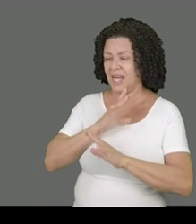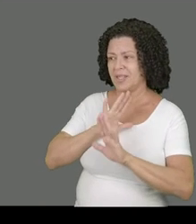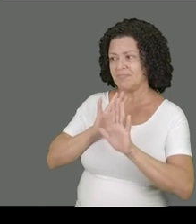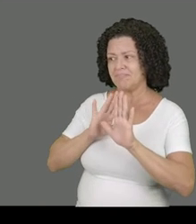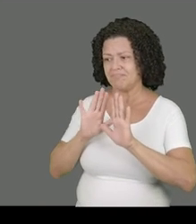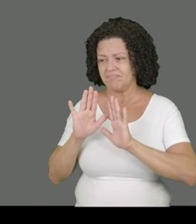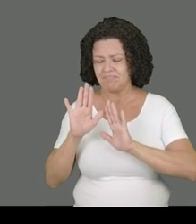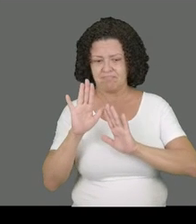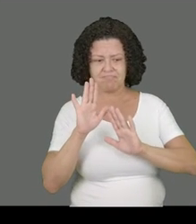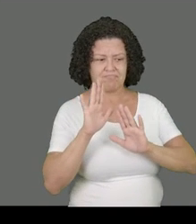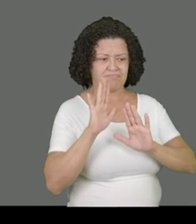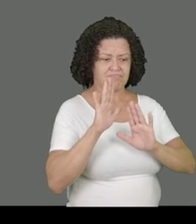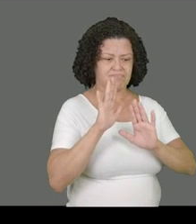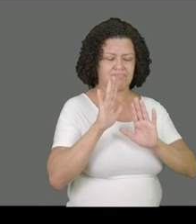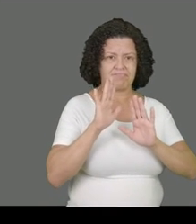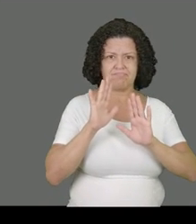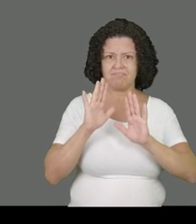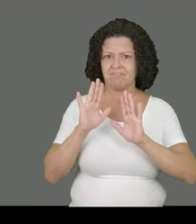muito receio,